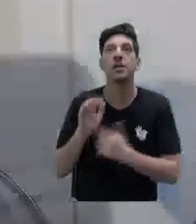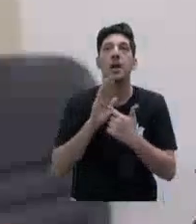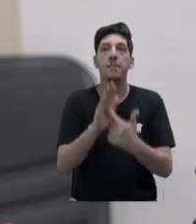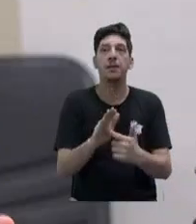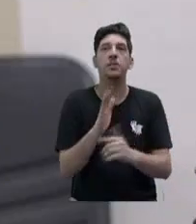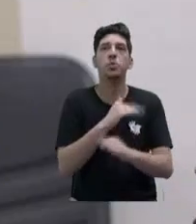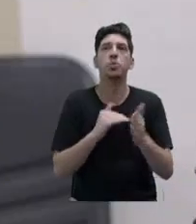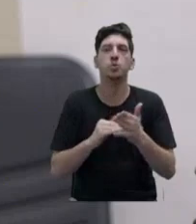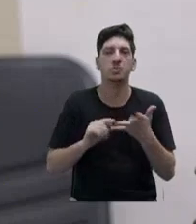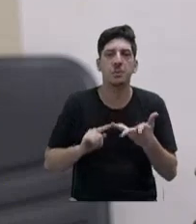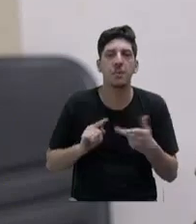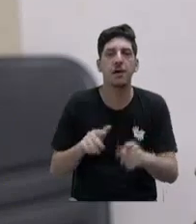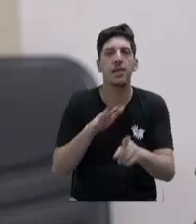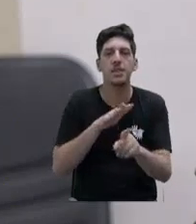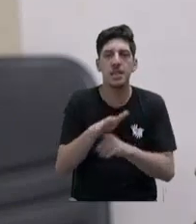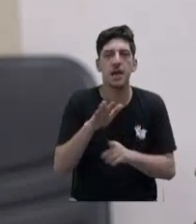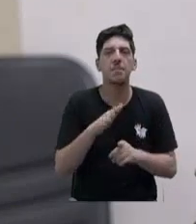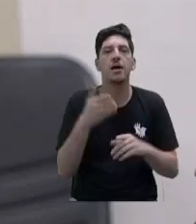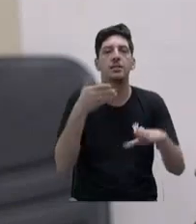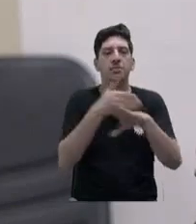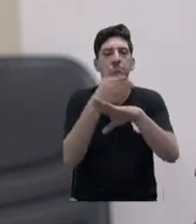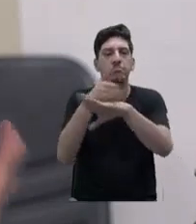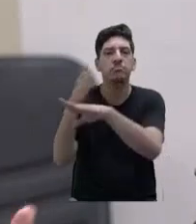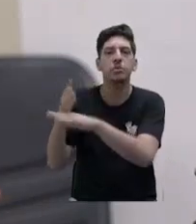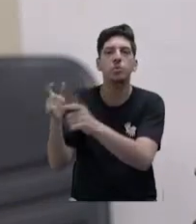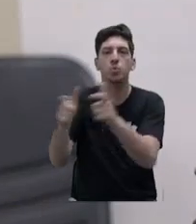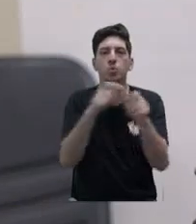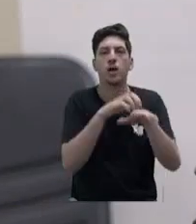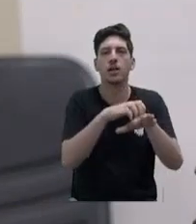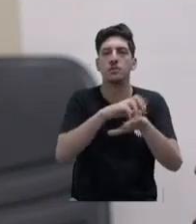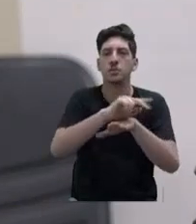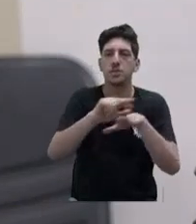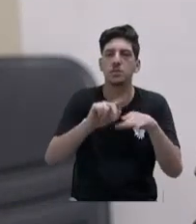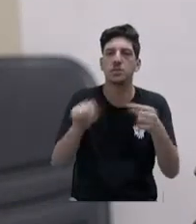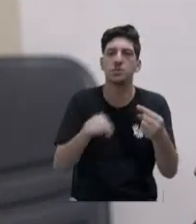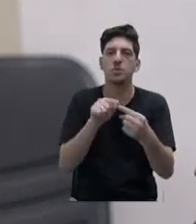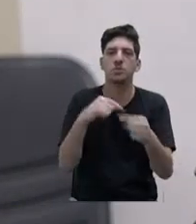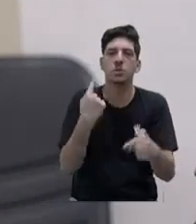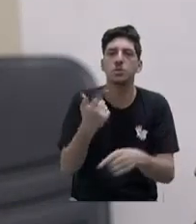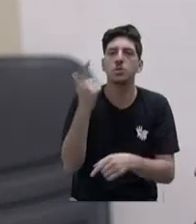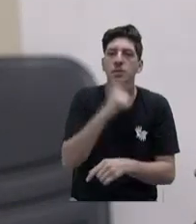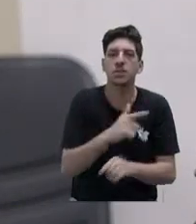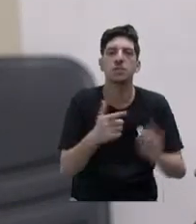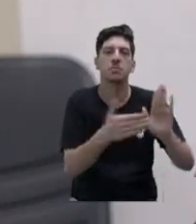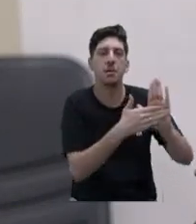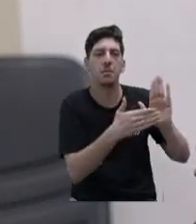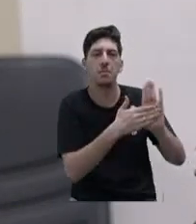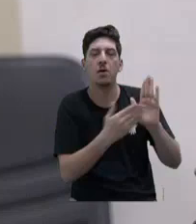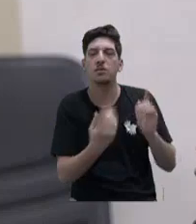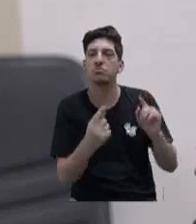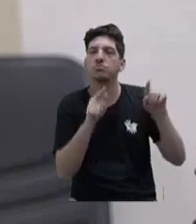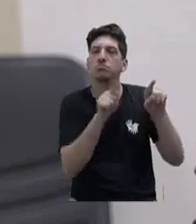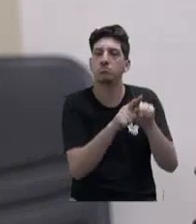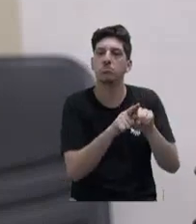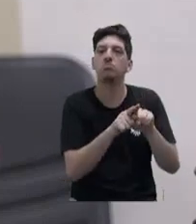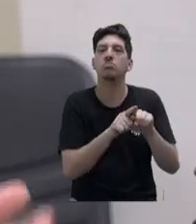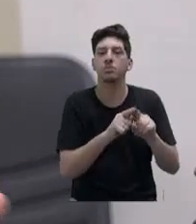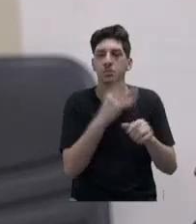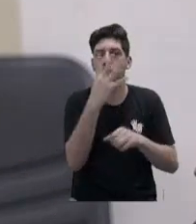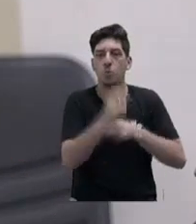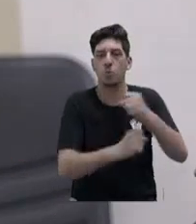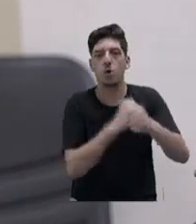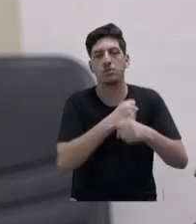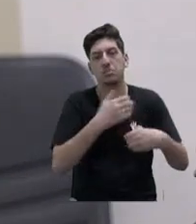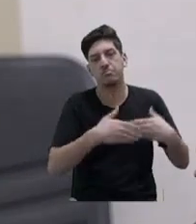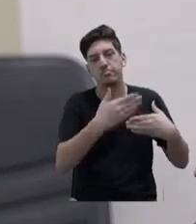toda a demanda de acesso aos lugares turísticos, para que a gente faça um plano conjunto para esses próximos